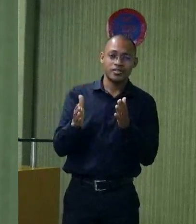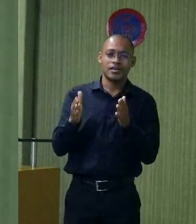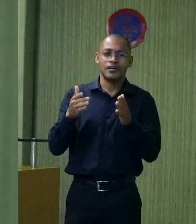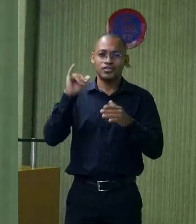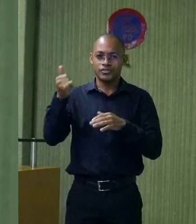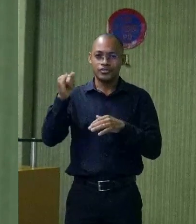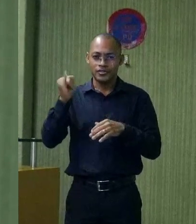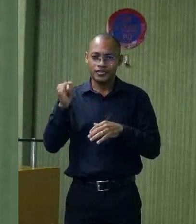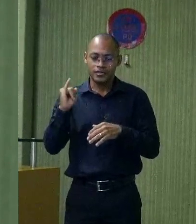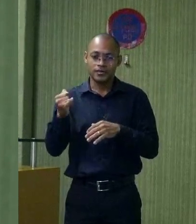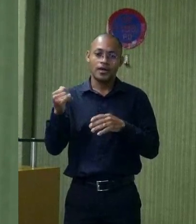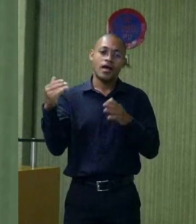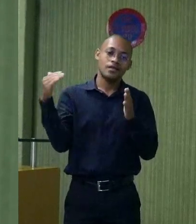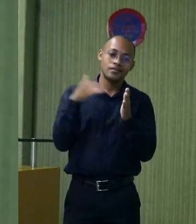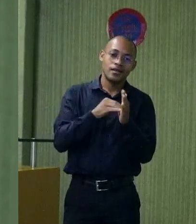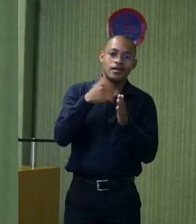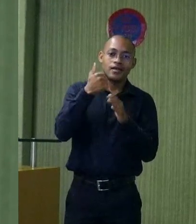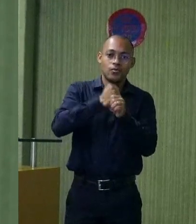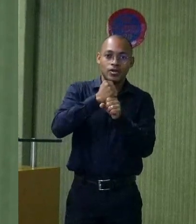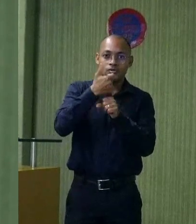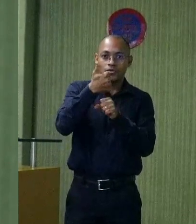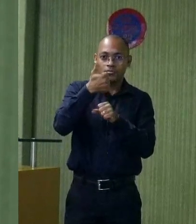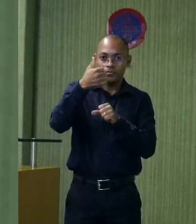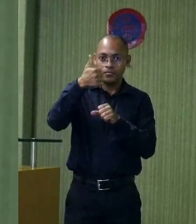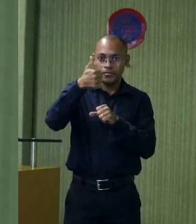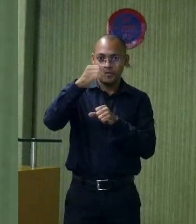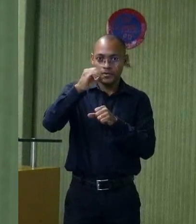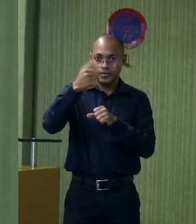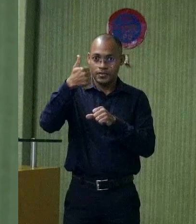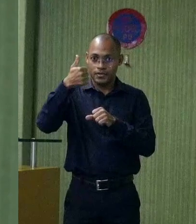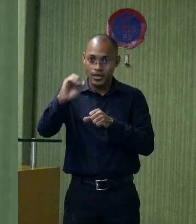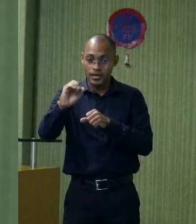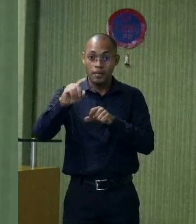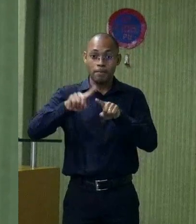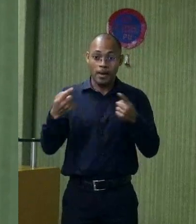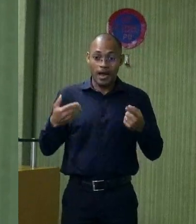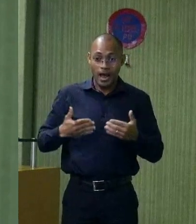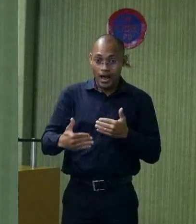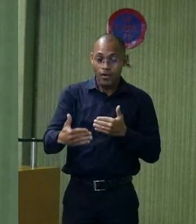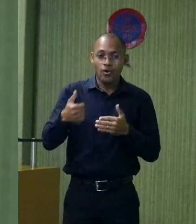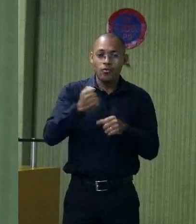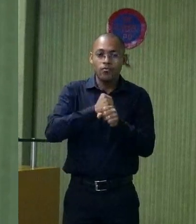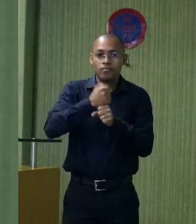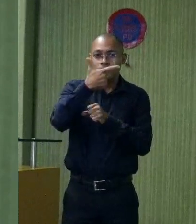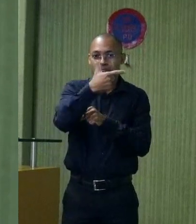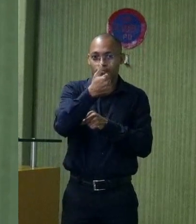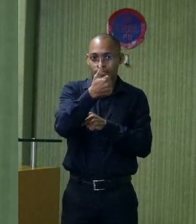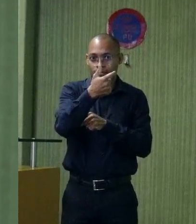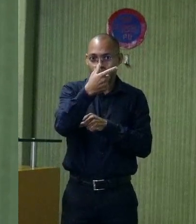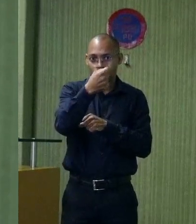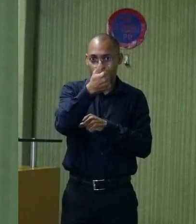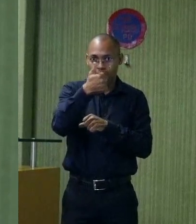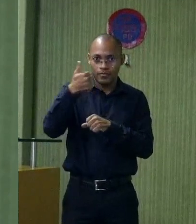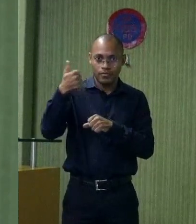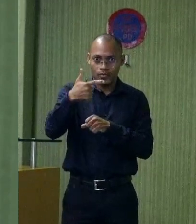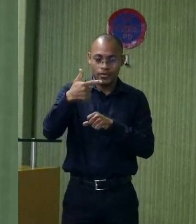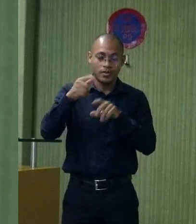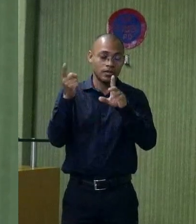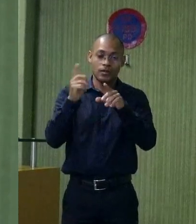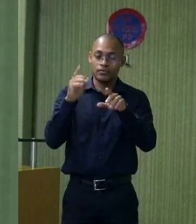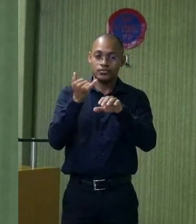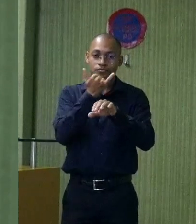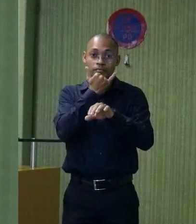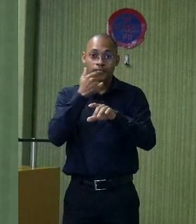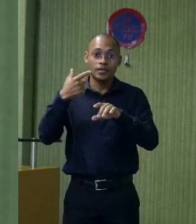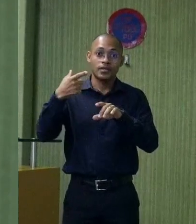2010 mas agora em 2012 ficou somente o rio Aliás era 2010 tinha